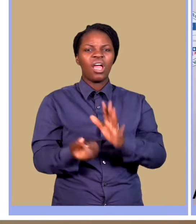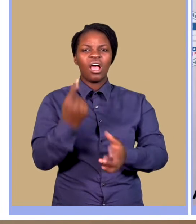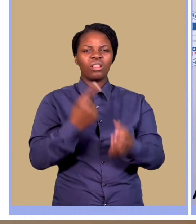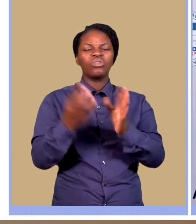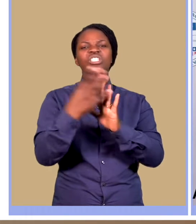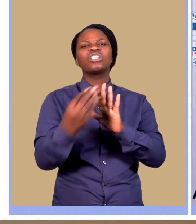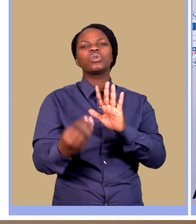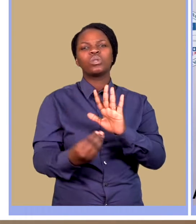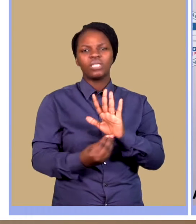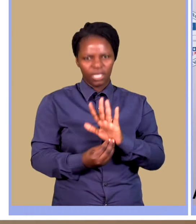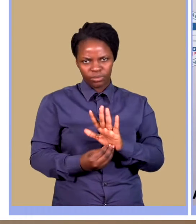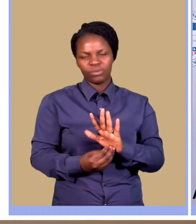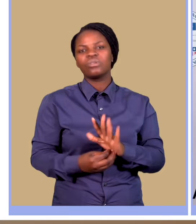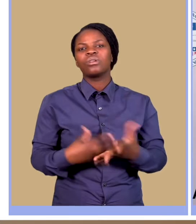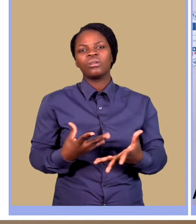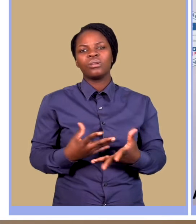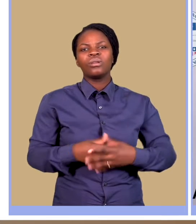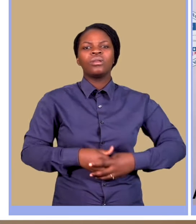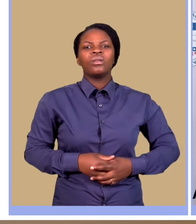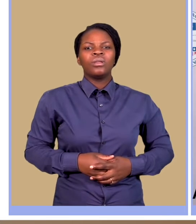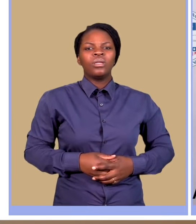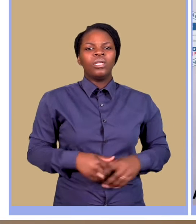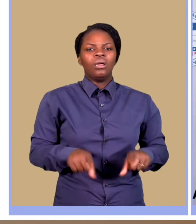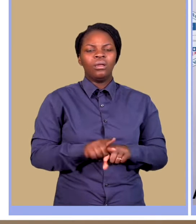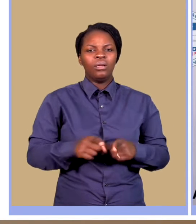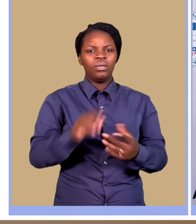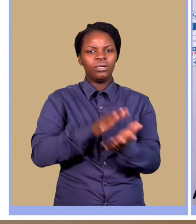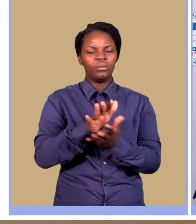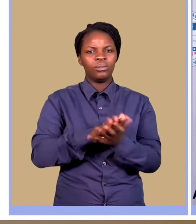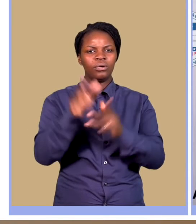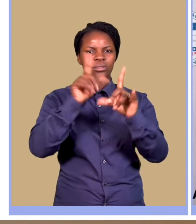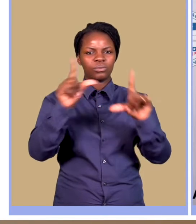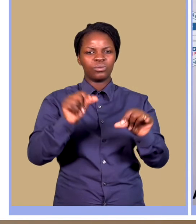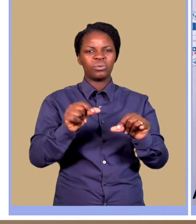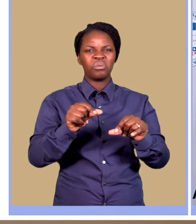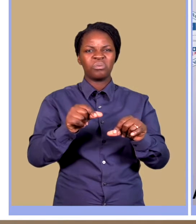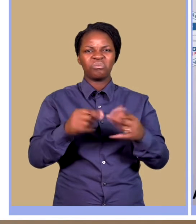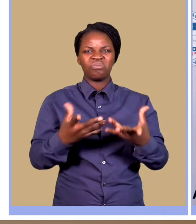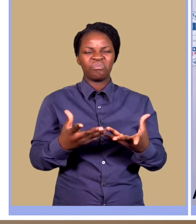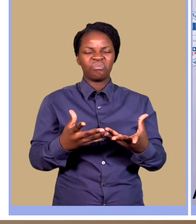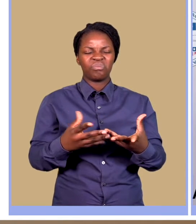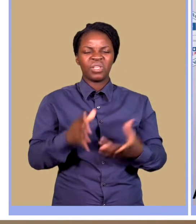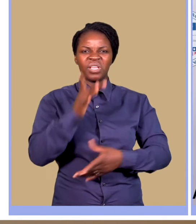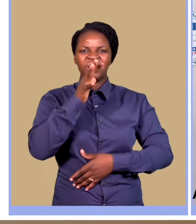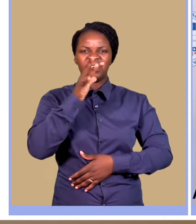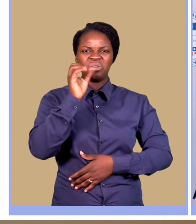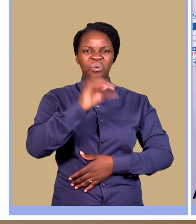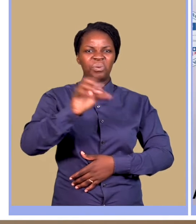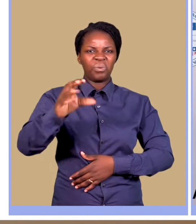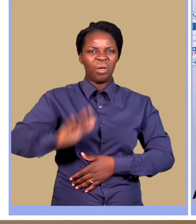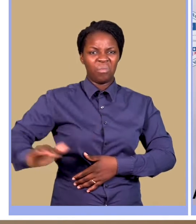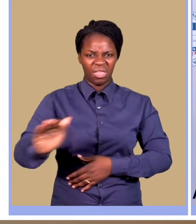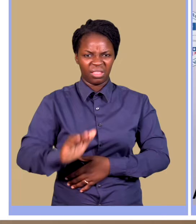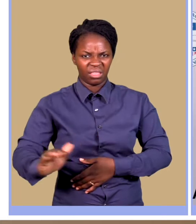da poluição ambiental, né, que vai criar problema de esgotos, né, porque também